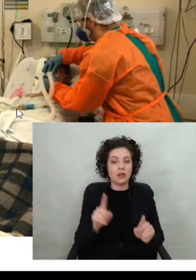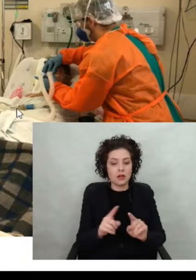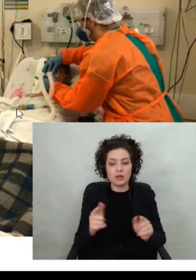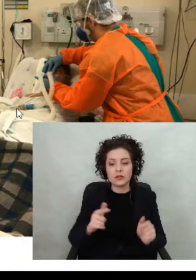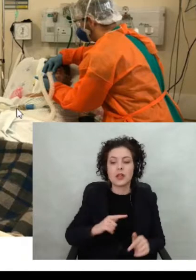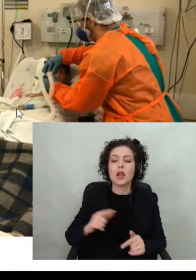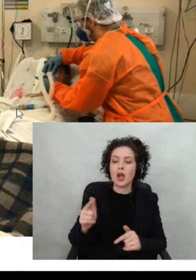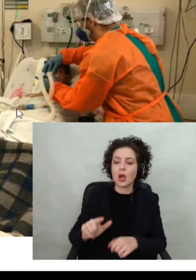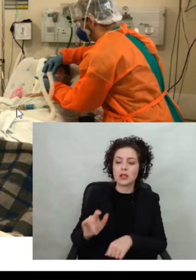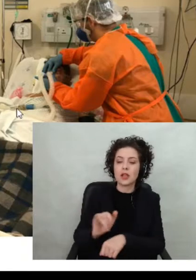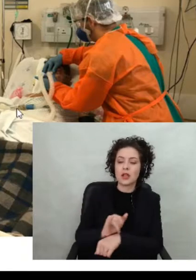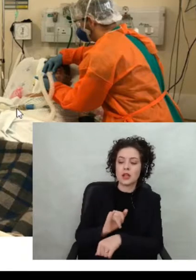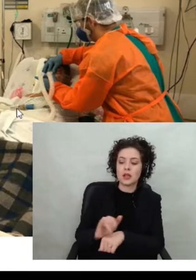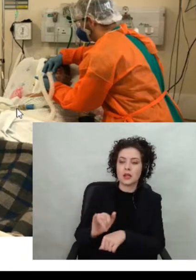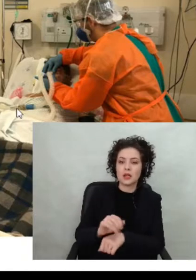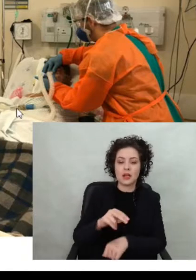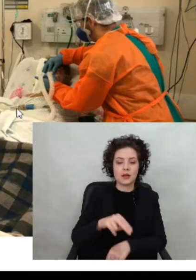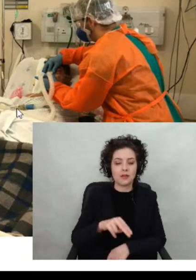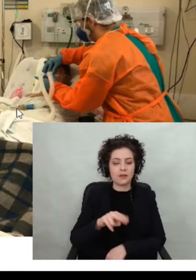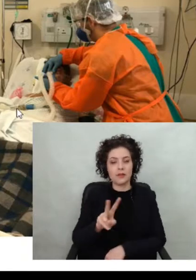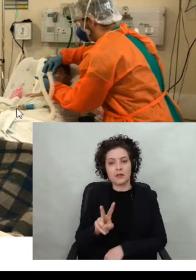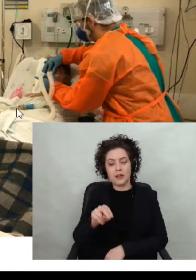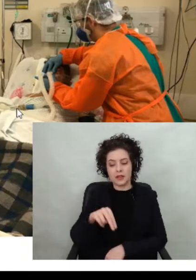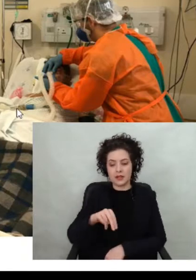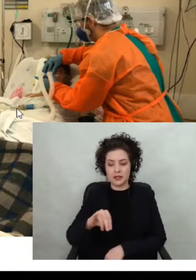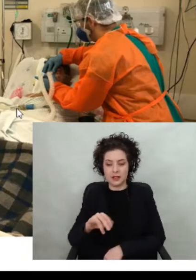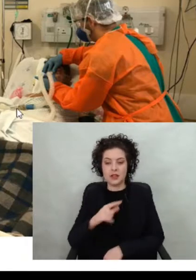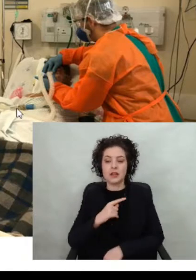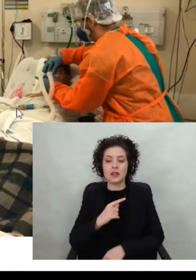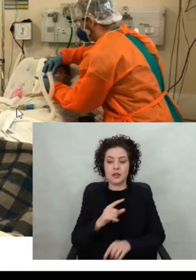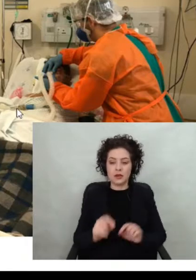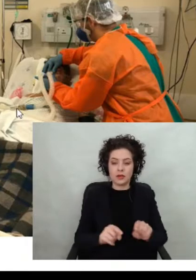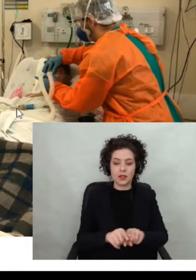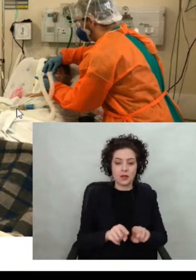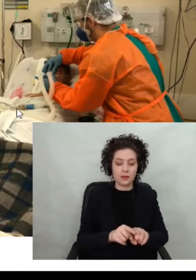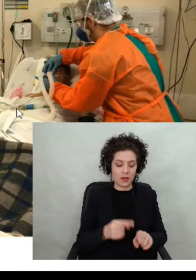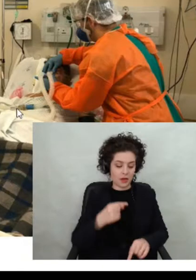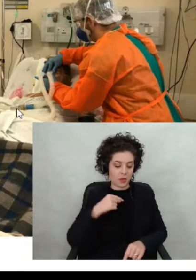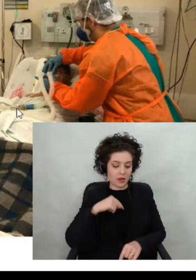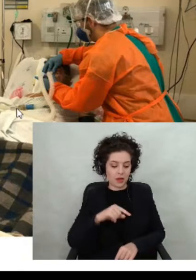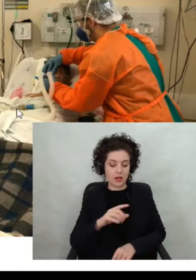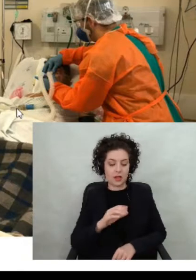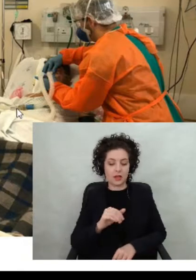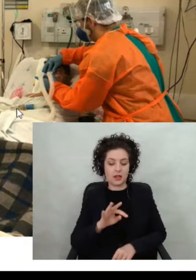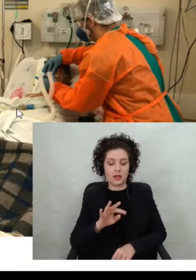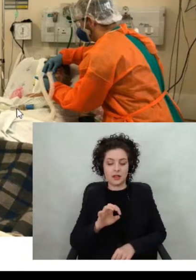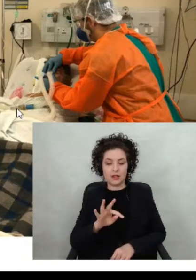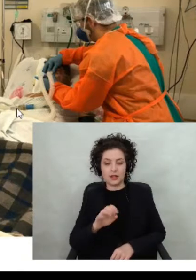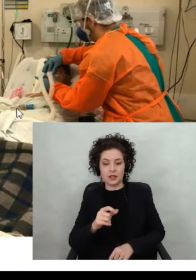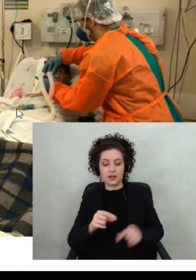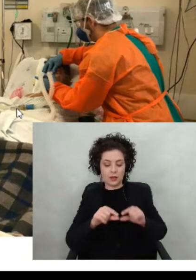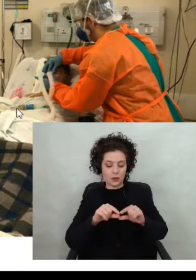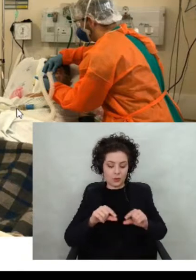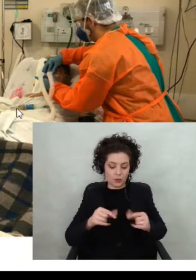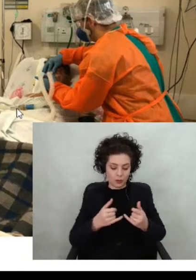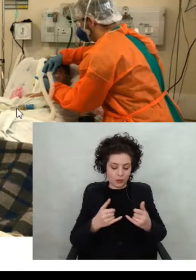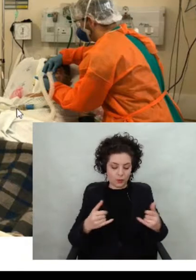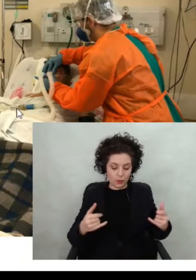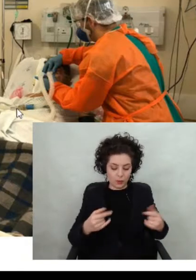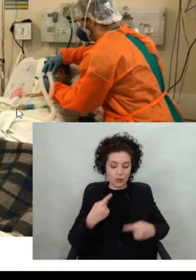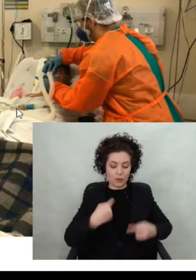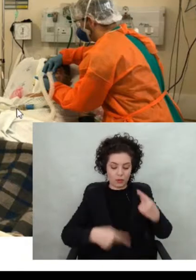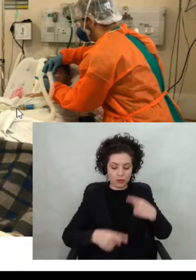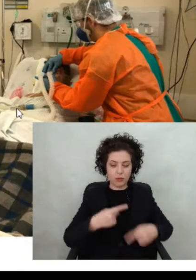a VNI clássica, quanto com o que se chama catéter de alto fluxo, e essas estratégias, não